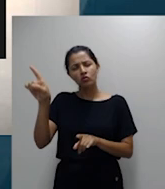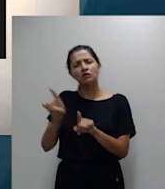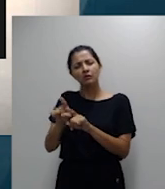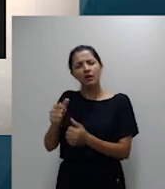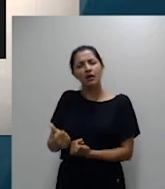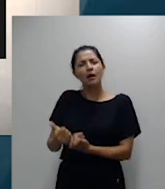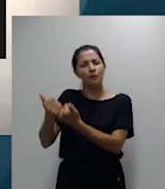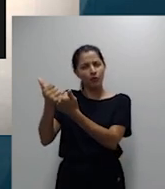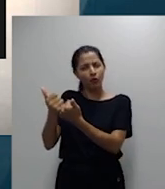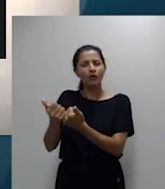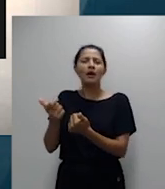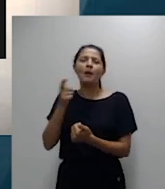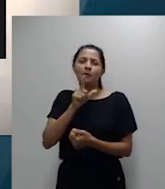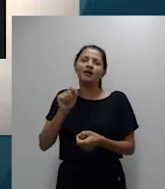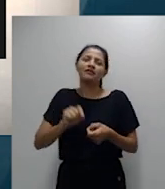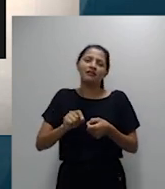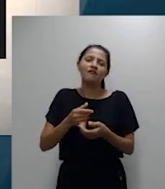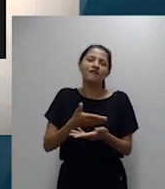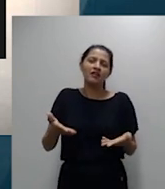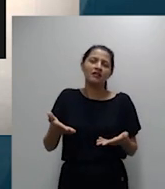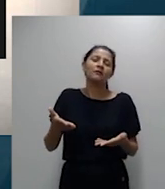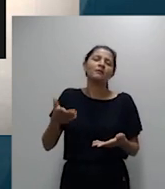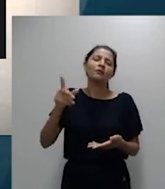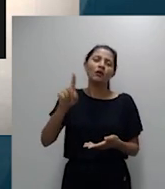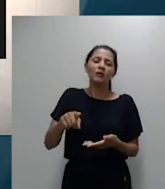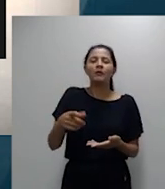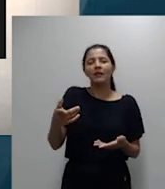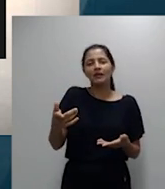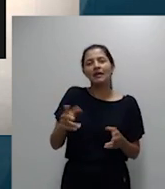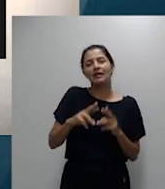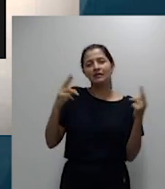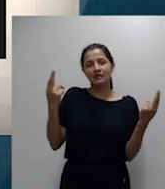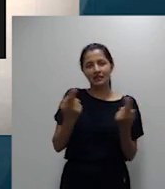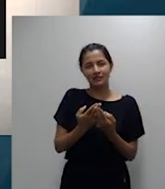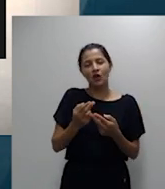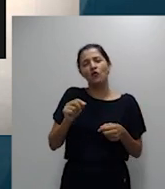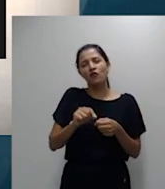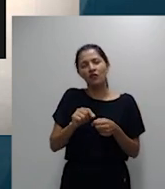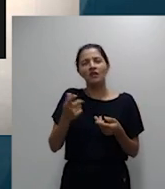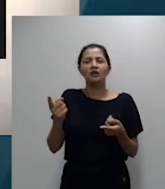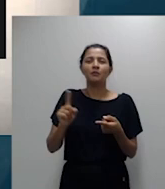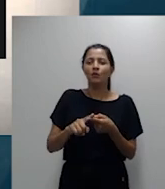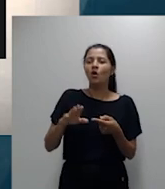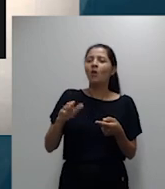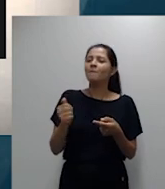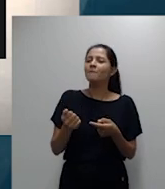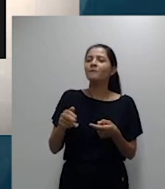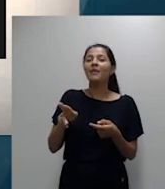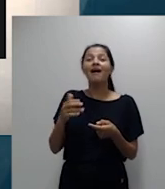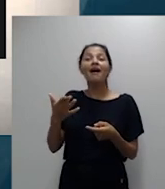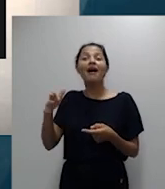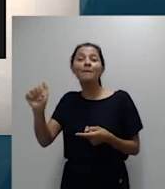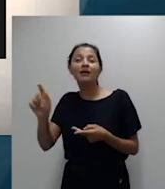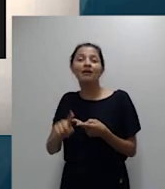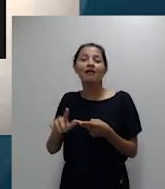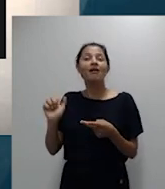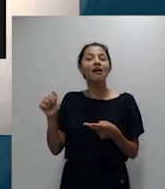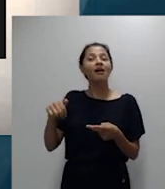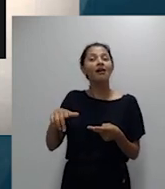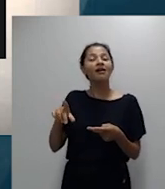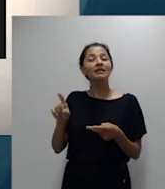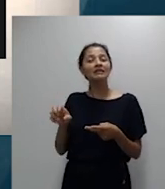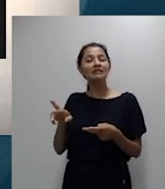aqui para a realização é no caso da sessão feita por Bárbara ou Bárbara por André e